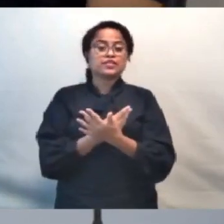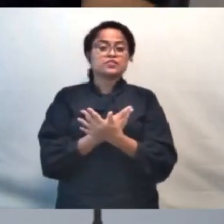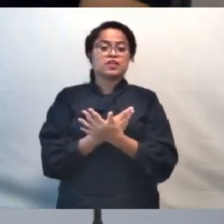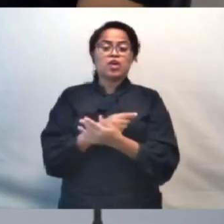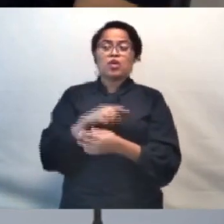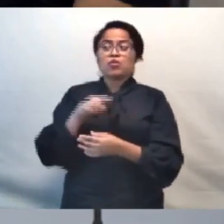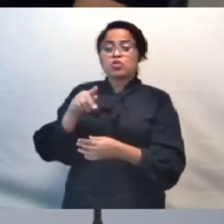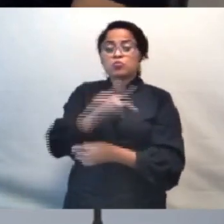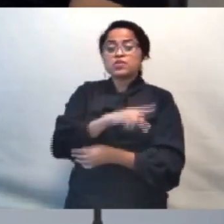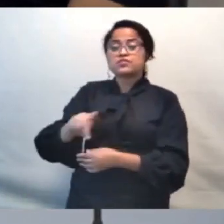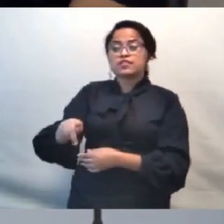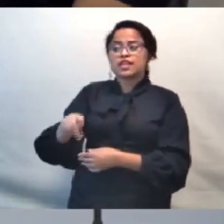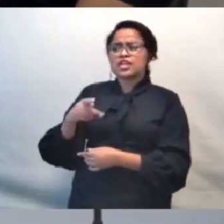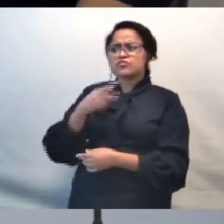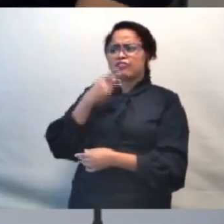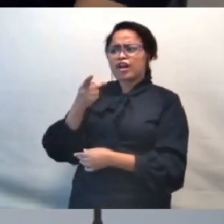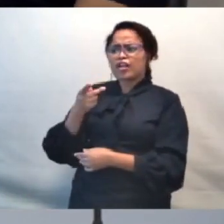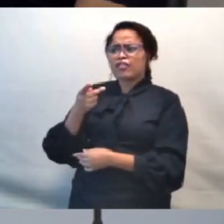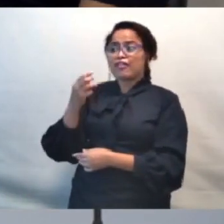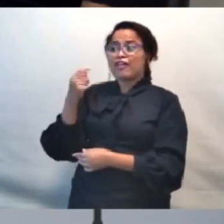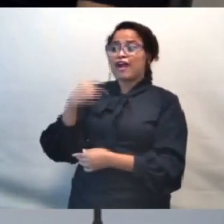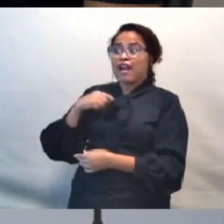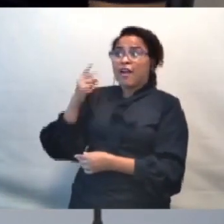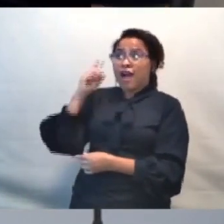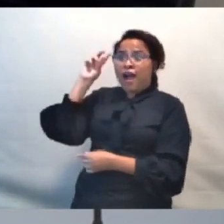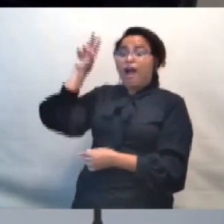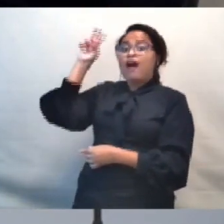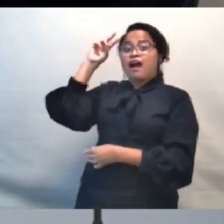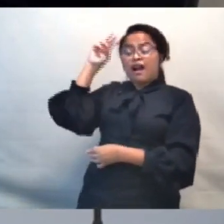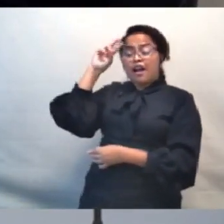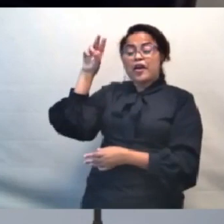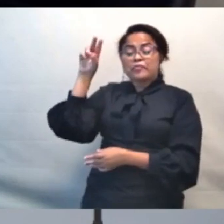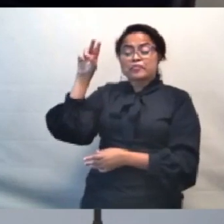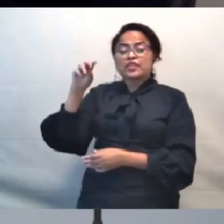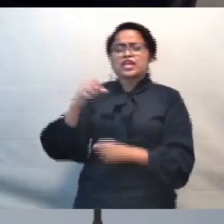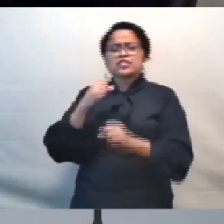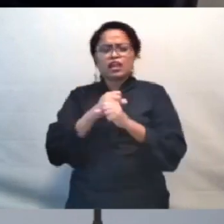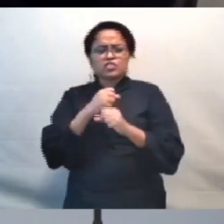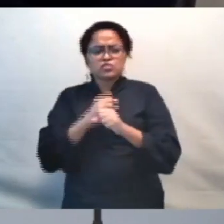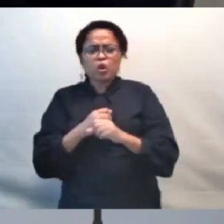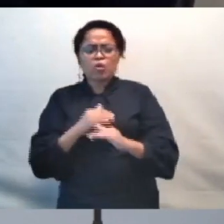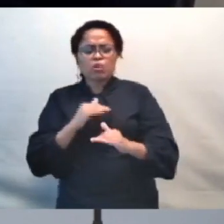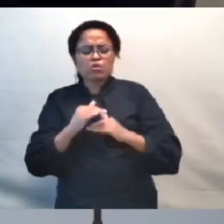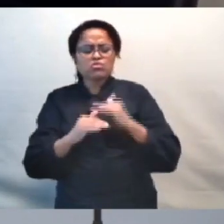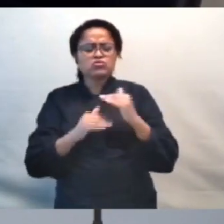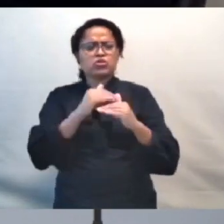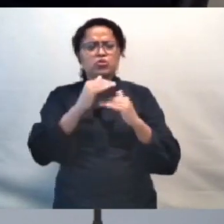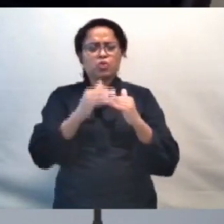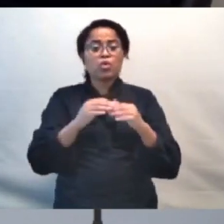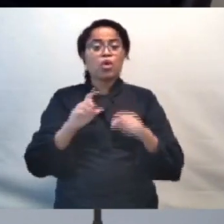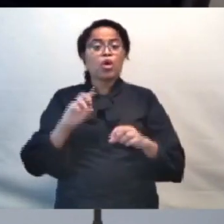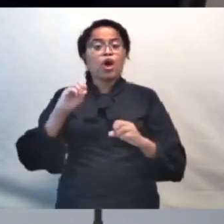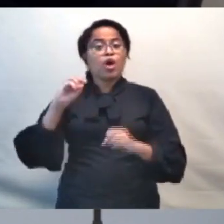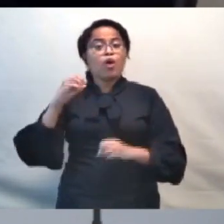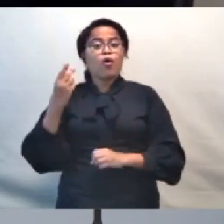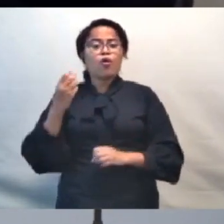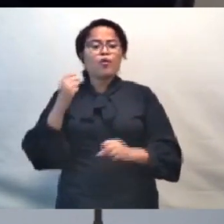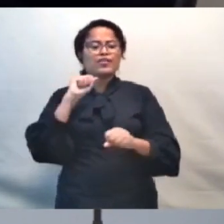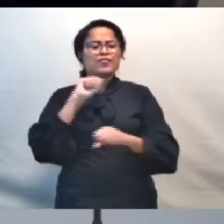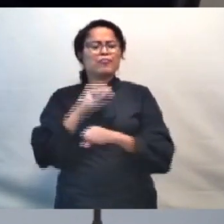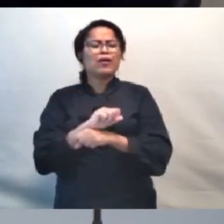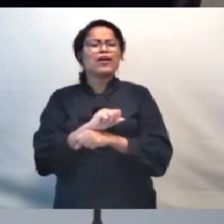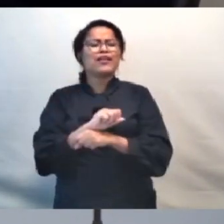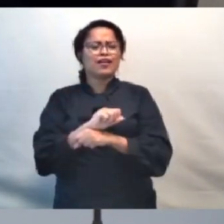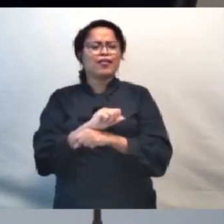eleitoral, essas obras, elas acontecem normalmente ou elas têm que dar uma parada para continuar depois da eleição? É só